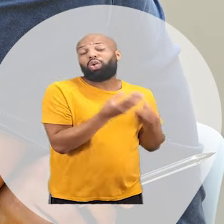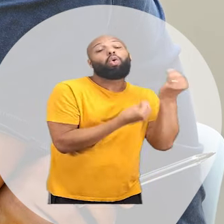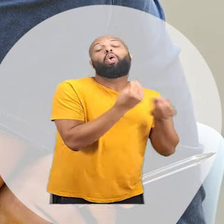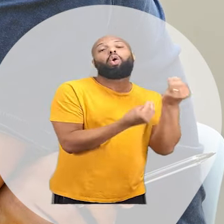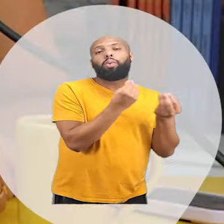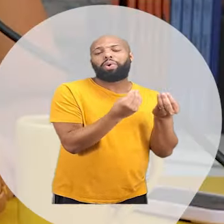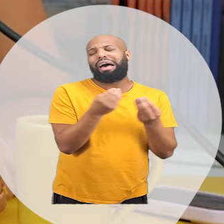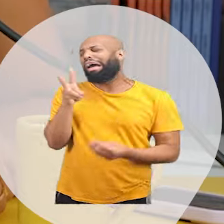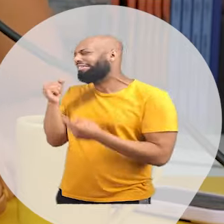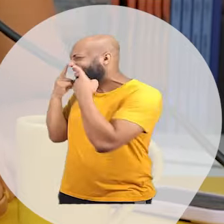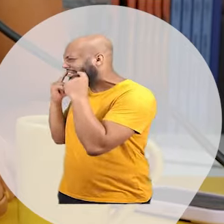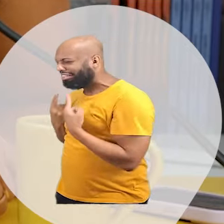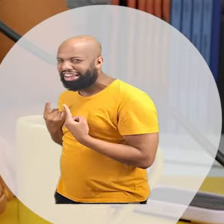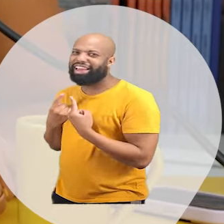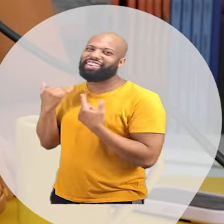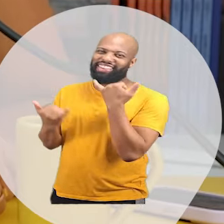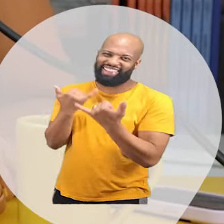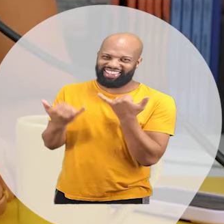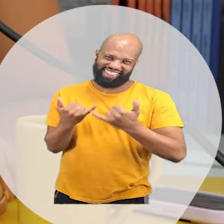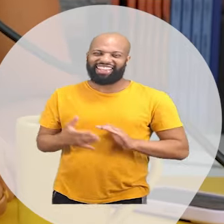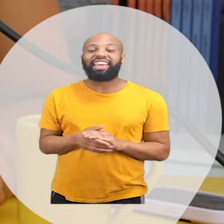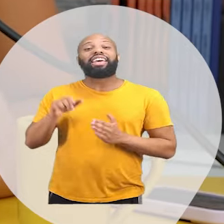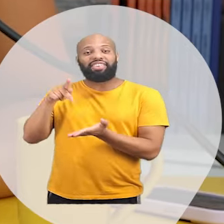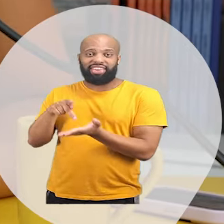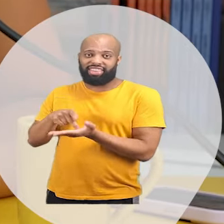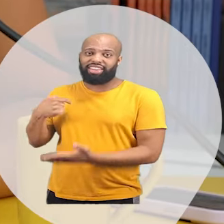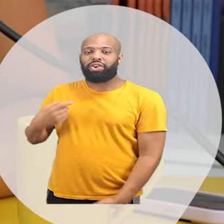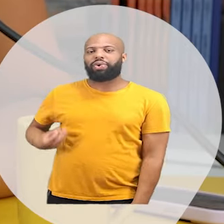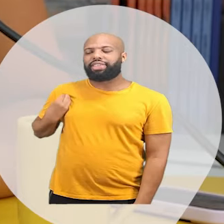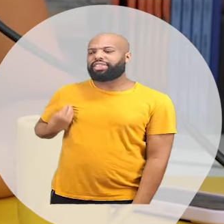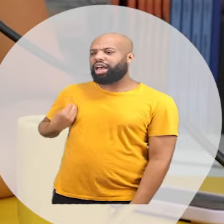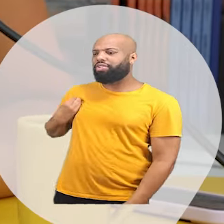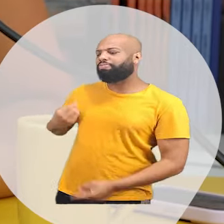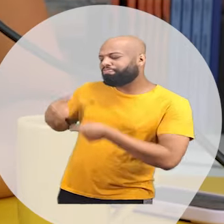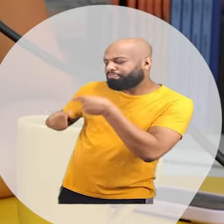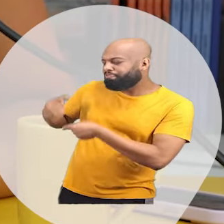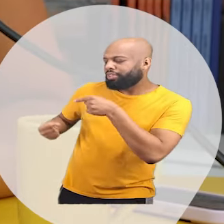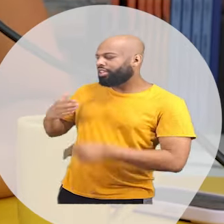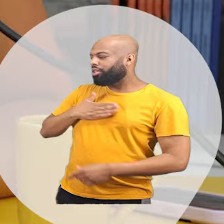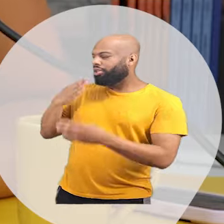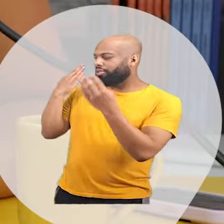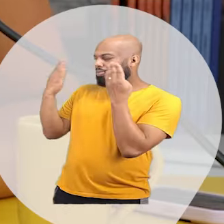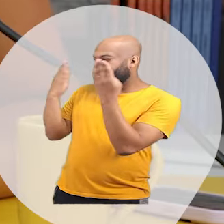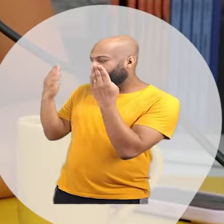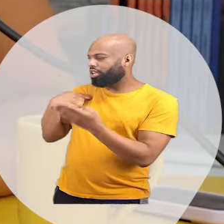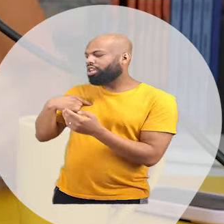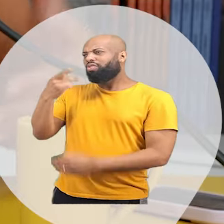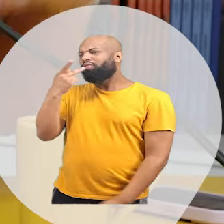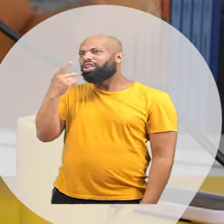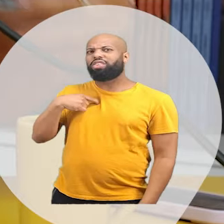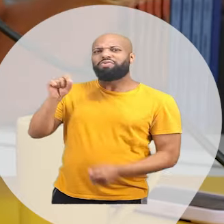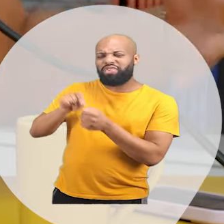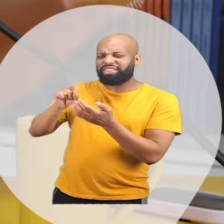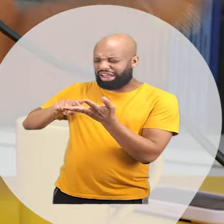como que isso não realmente estava nesse debate com a minha que eu falei cara a gente eu